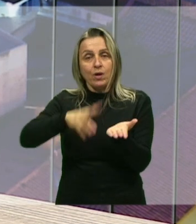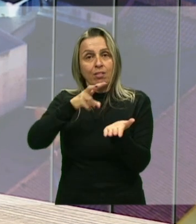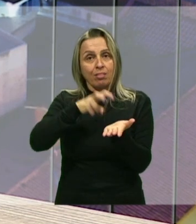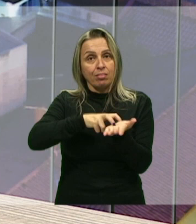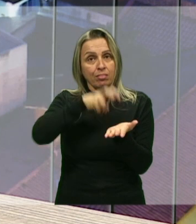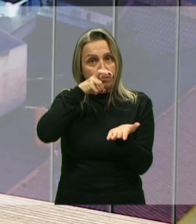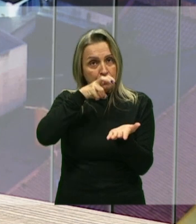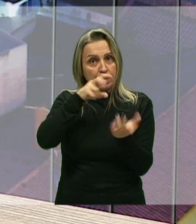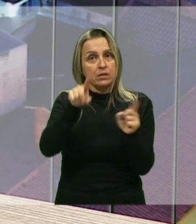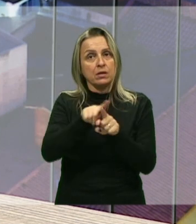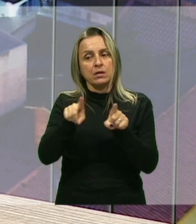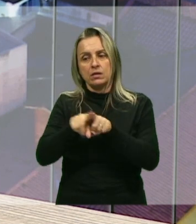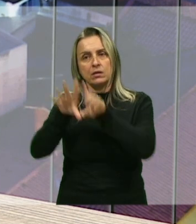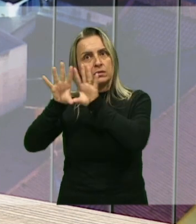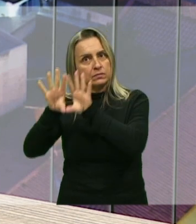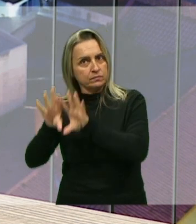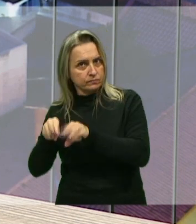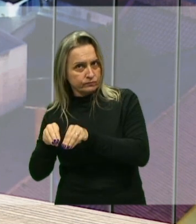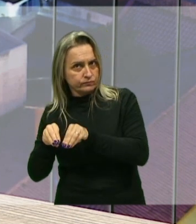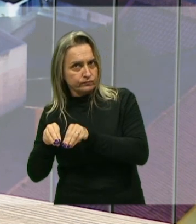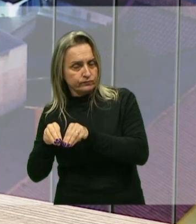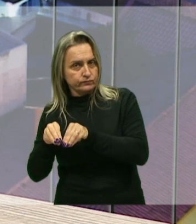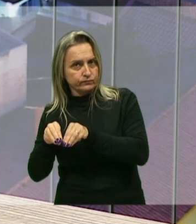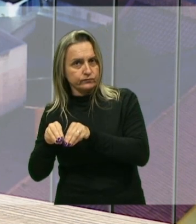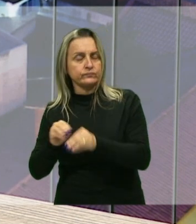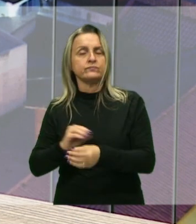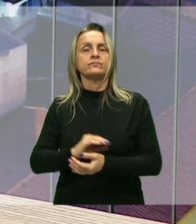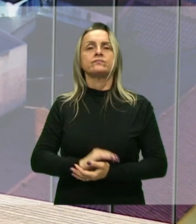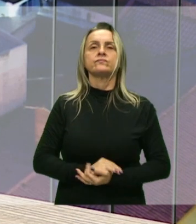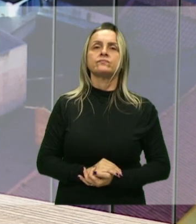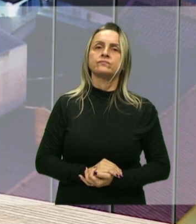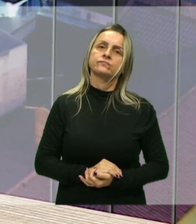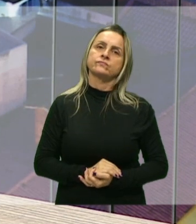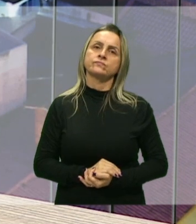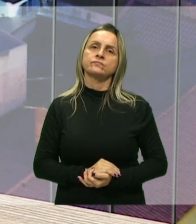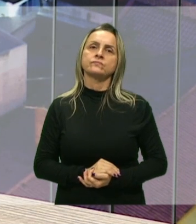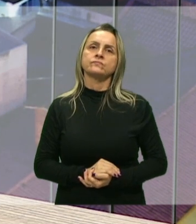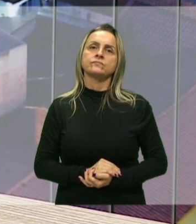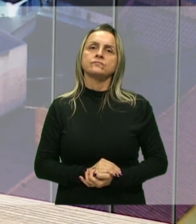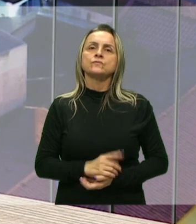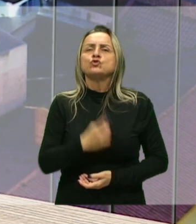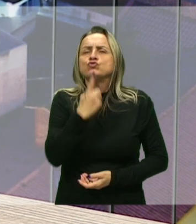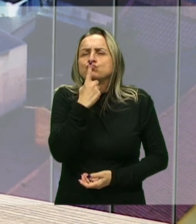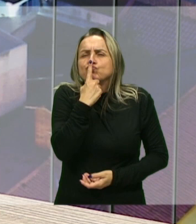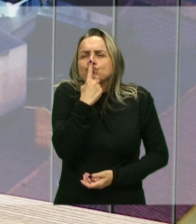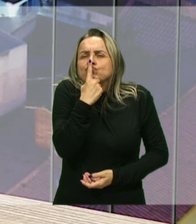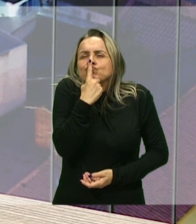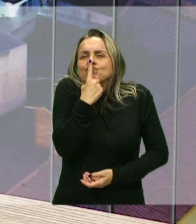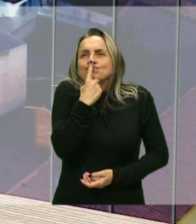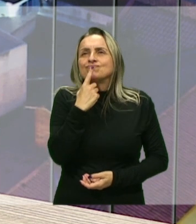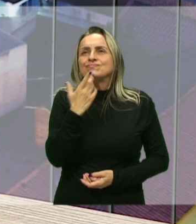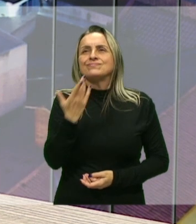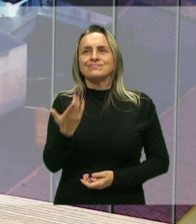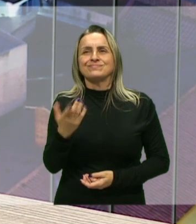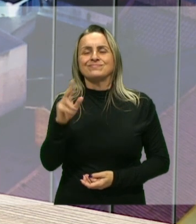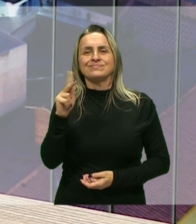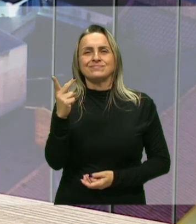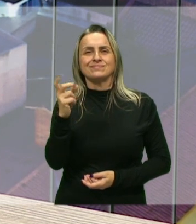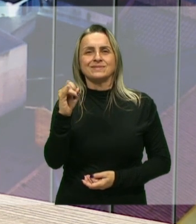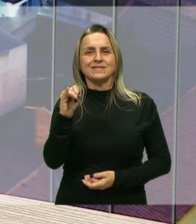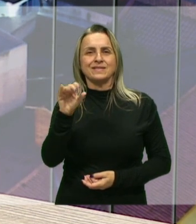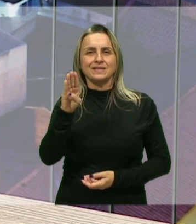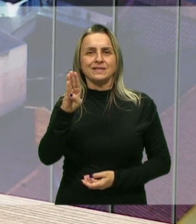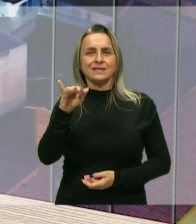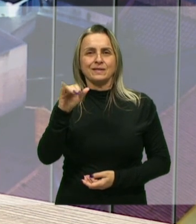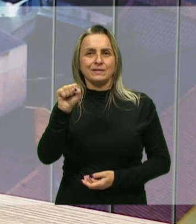né? Em relação ao cão. E a afinidade, né? Além da Hibisco hoje ser um cão-guia,